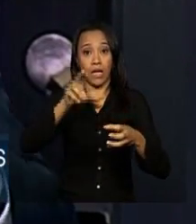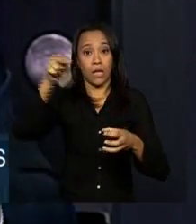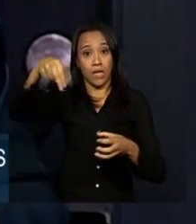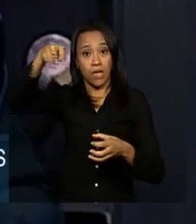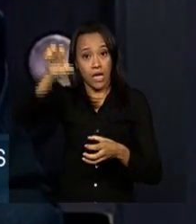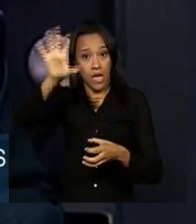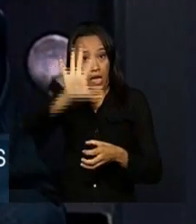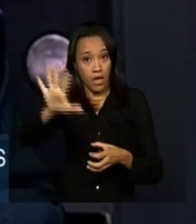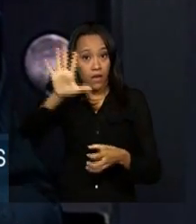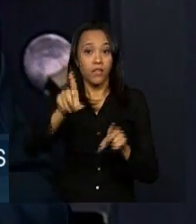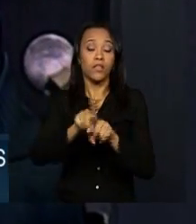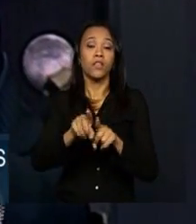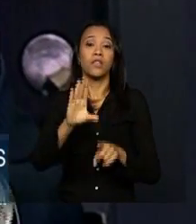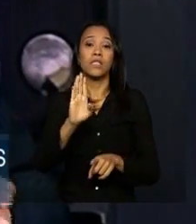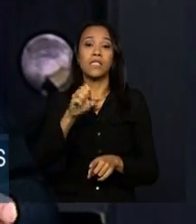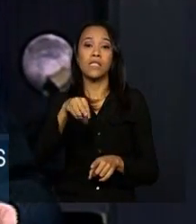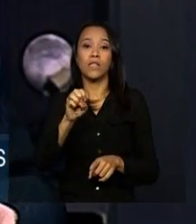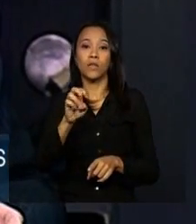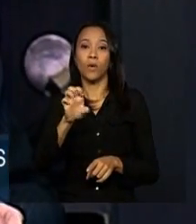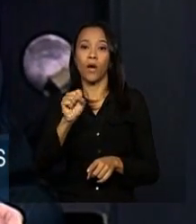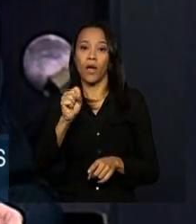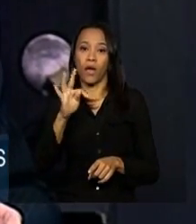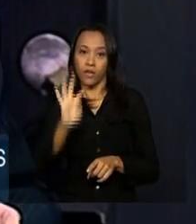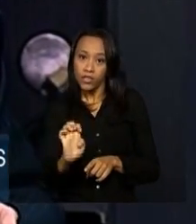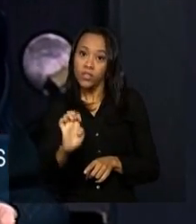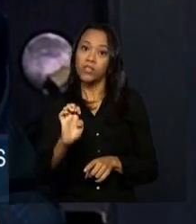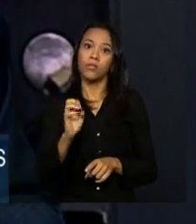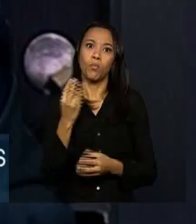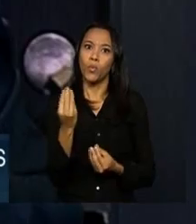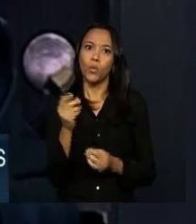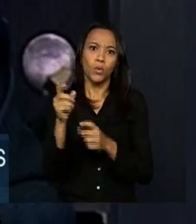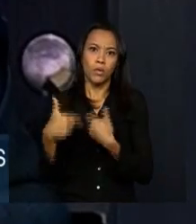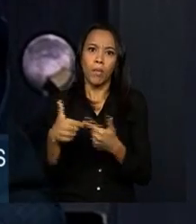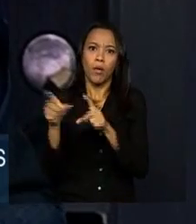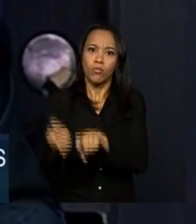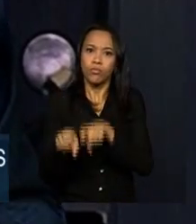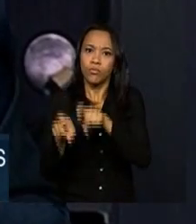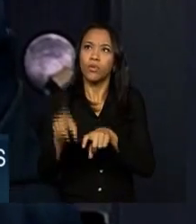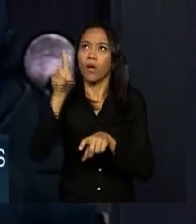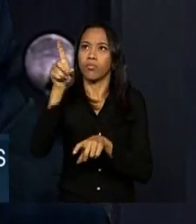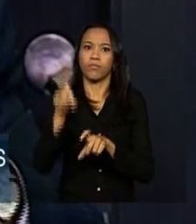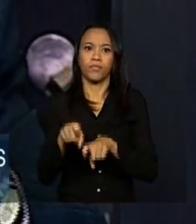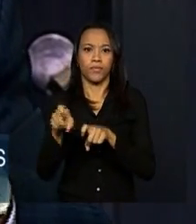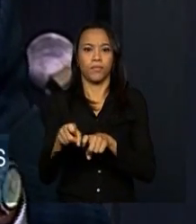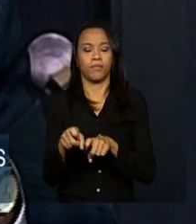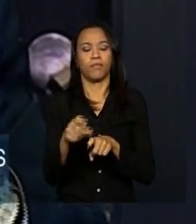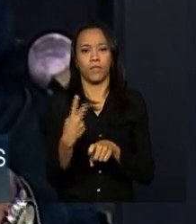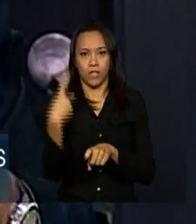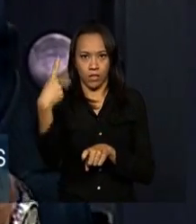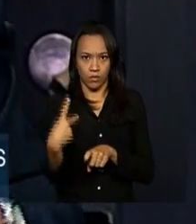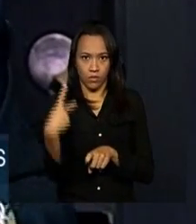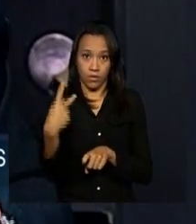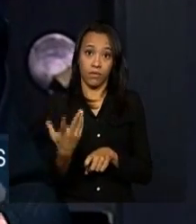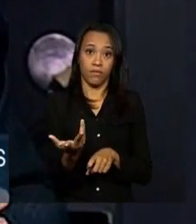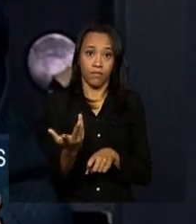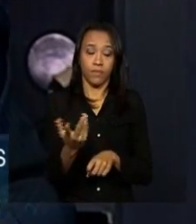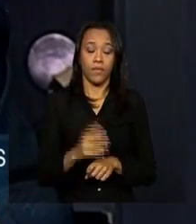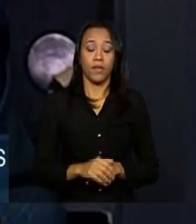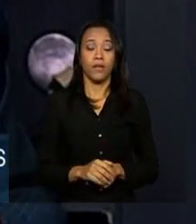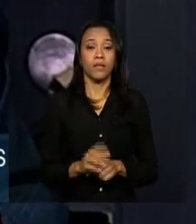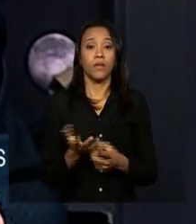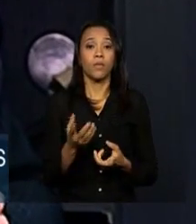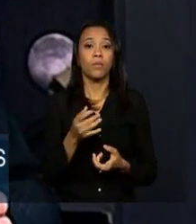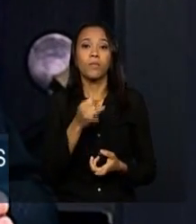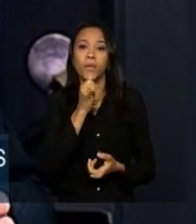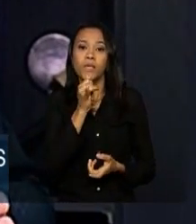então acaba que há uma coincidência desta questão talvez diferente um pouco diferente seria no